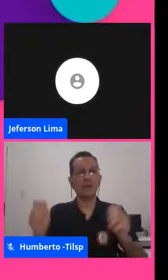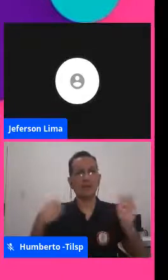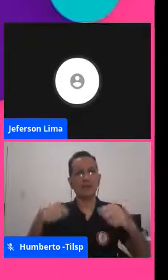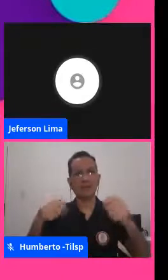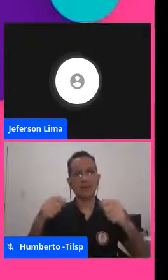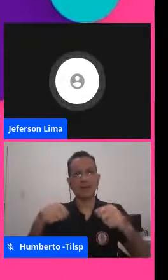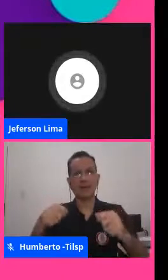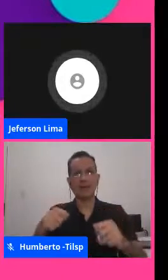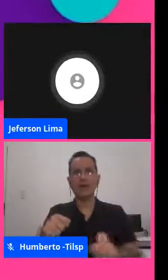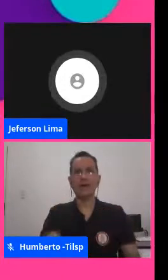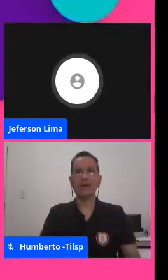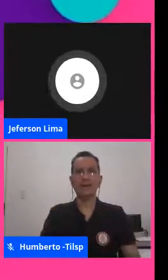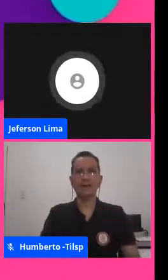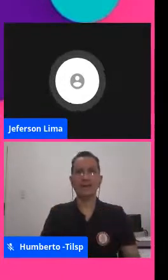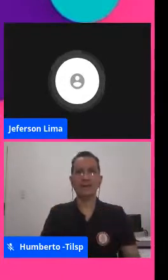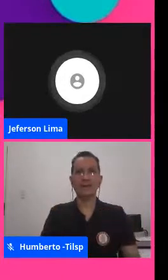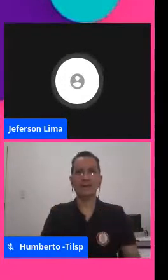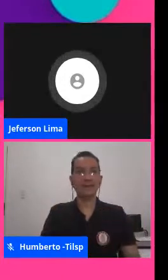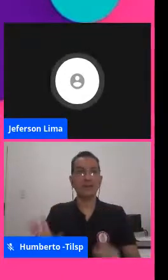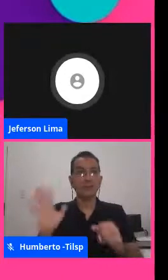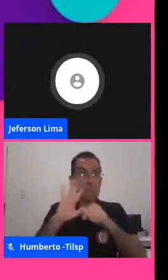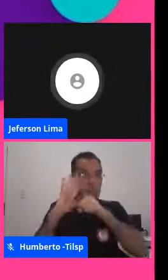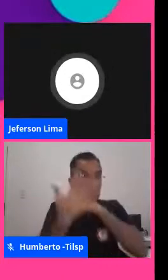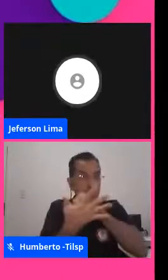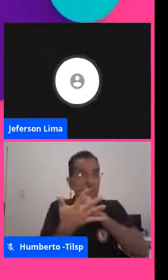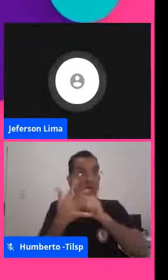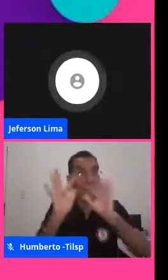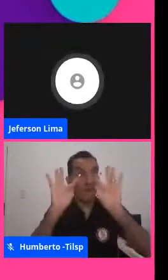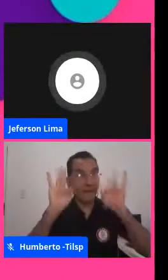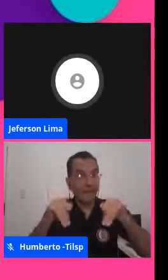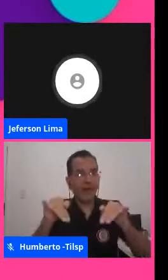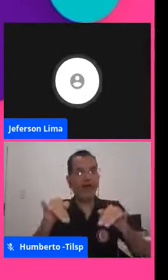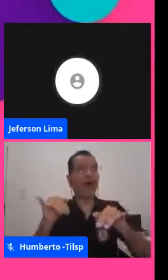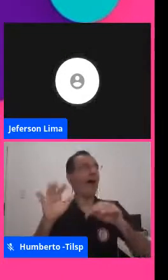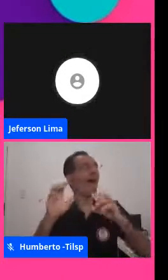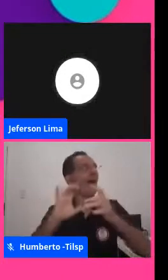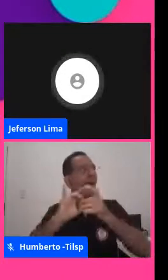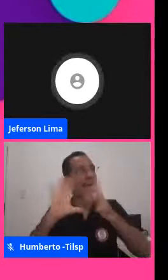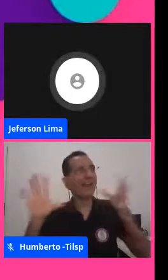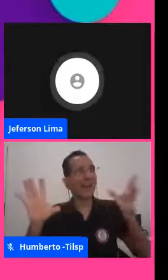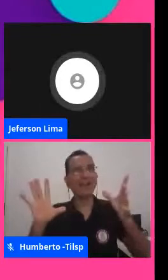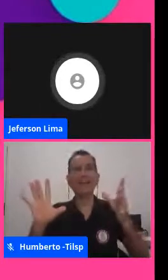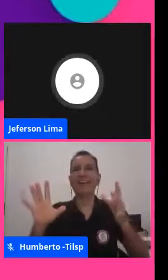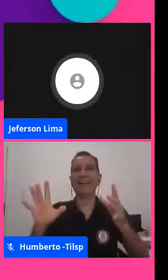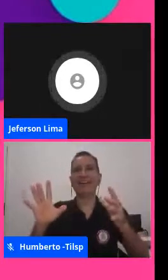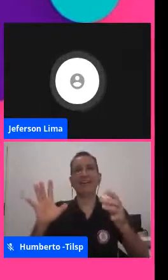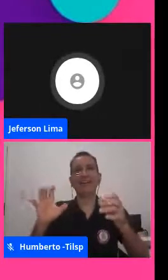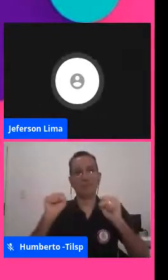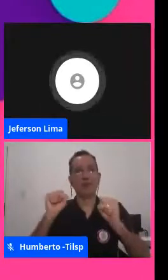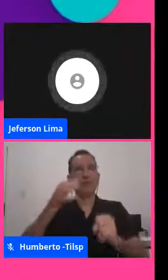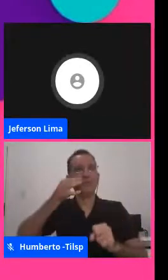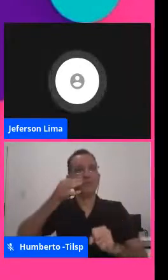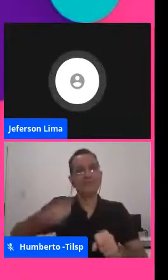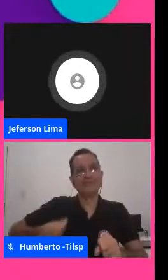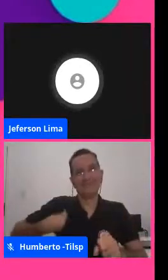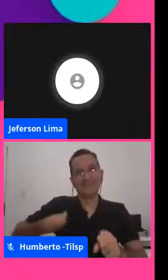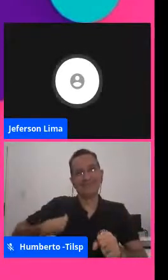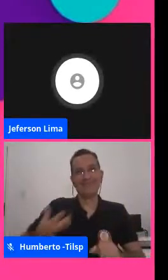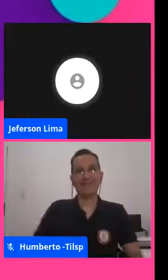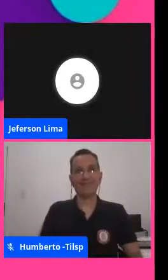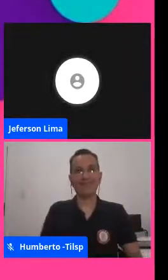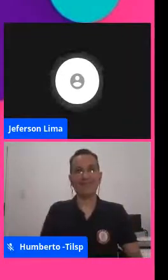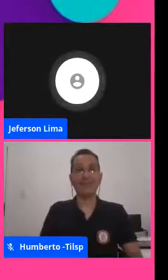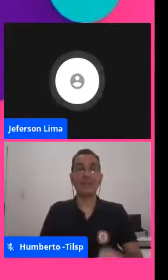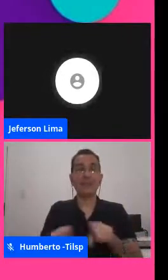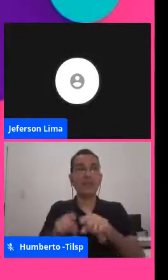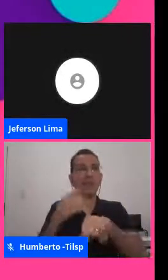que, encerrando a pandemia aí, a gente sim vai poder fazer esse tipo de coisa, né? E pretendo muito ainda continuar falando sobre Firebase aí, não só dentro